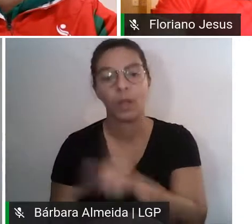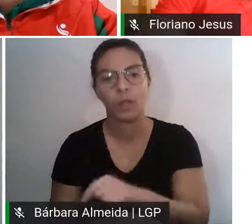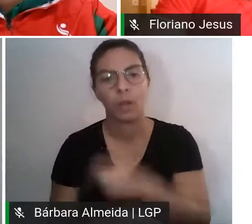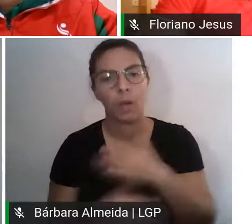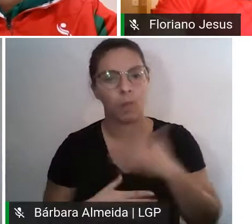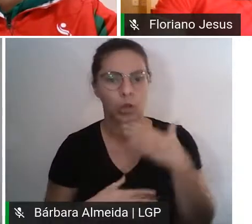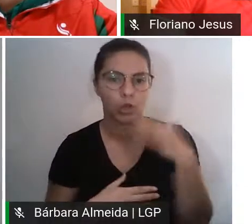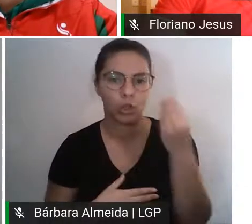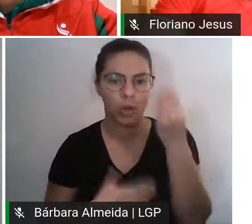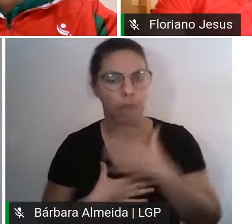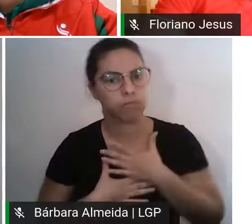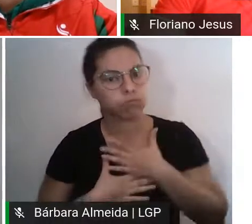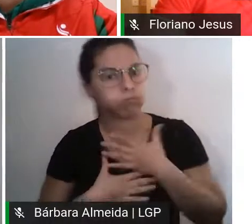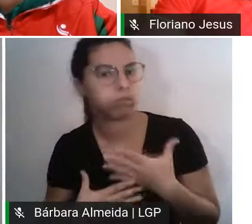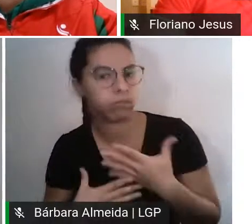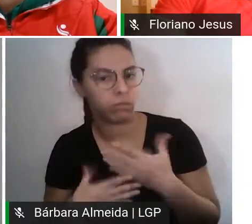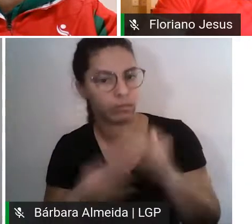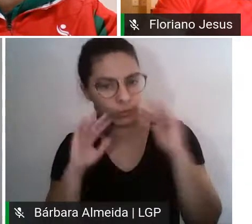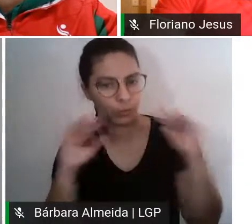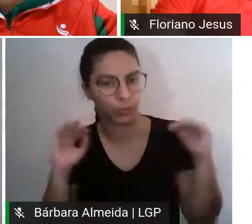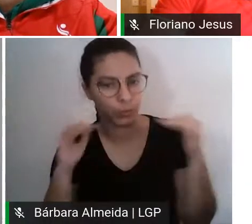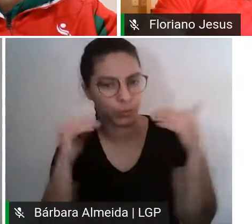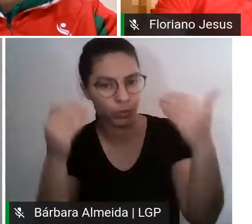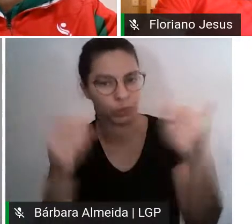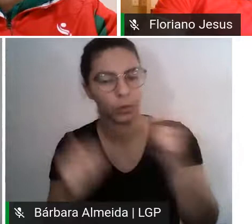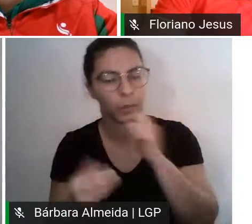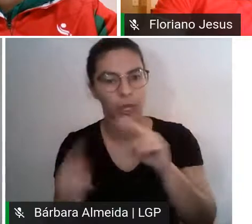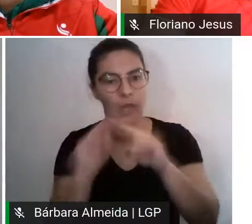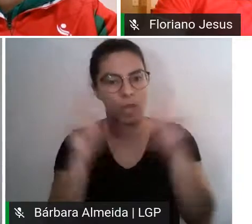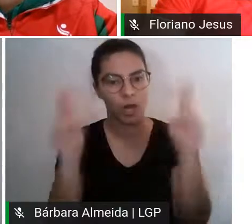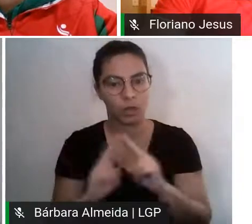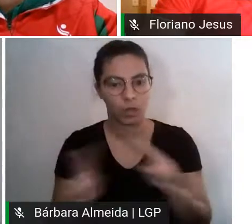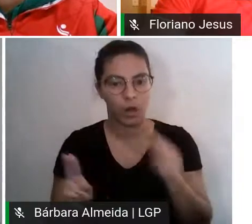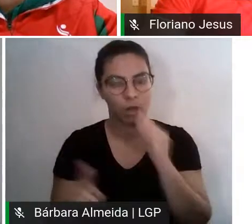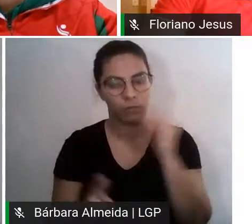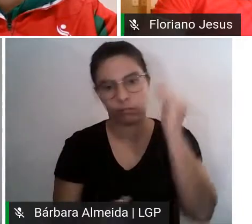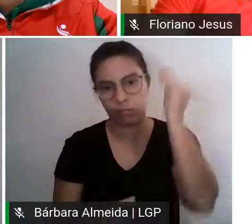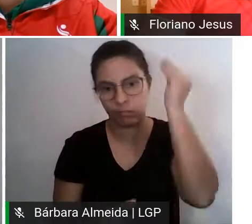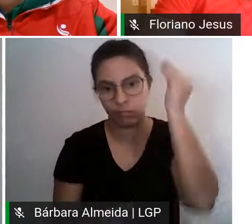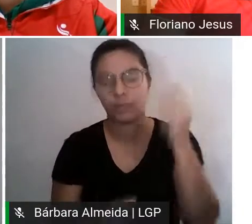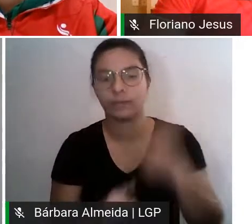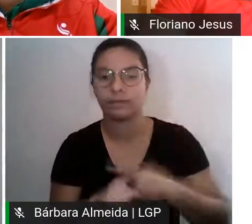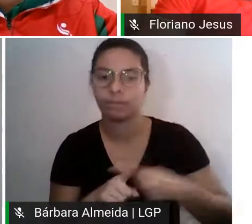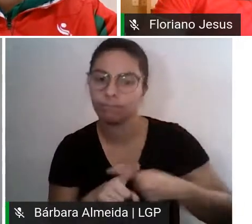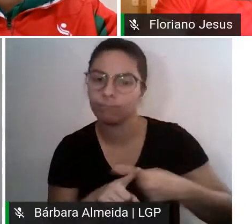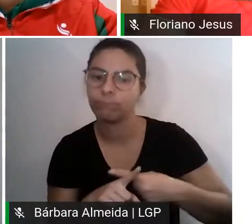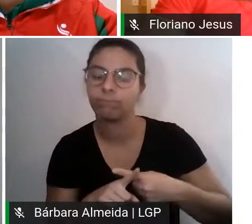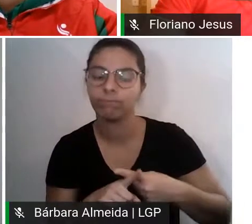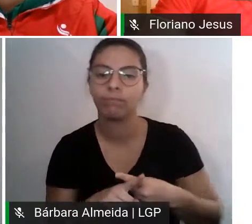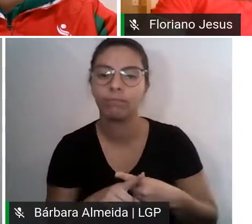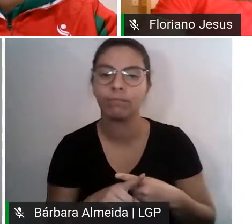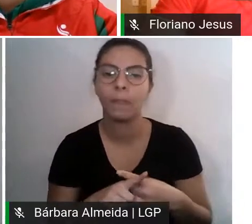à modalidade, podem ainda construir uma carreira internacional muito interessante.